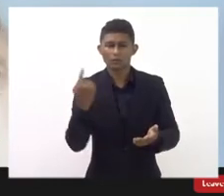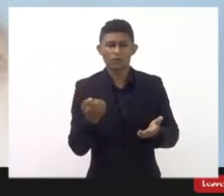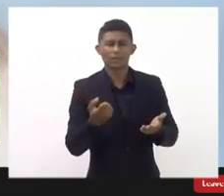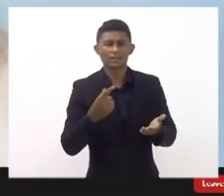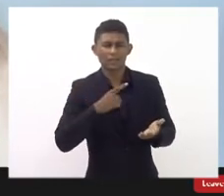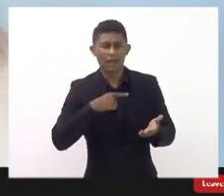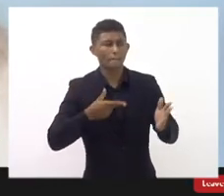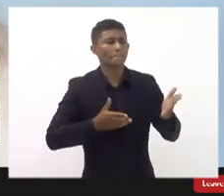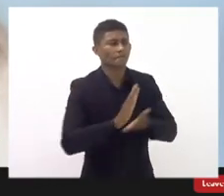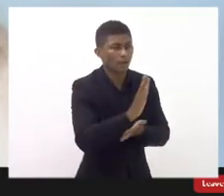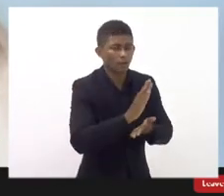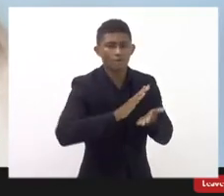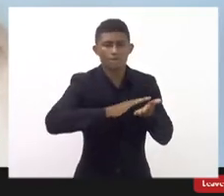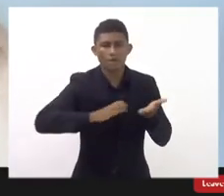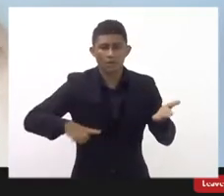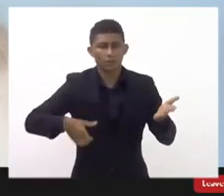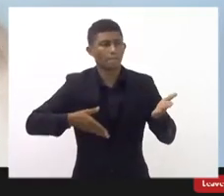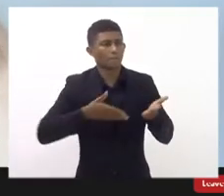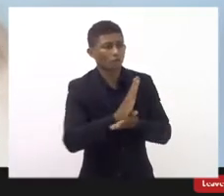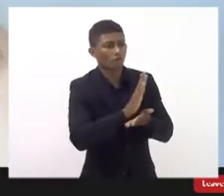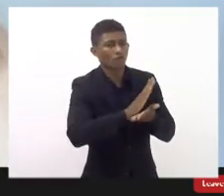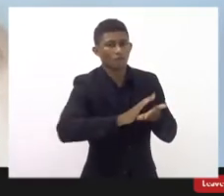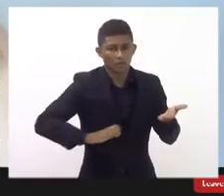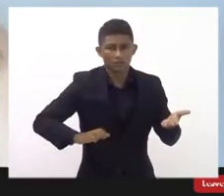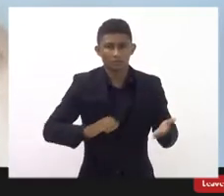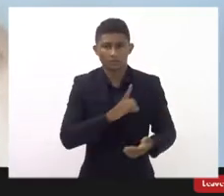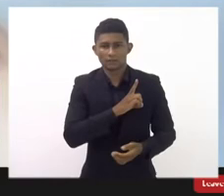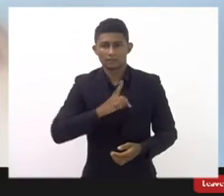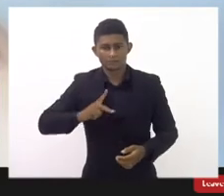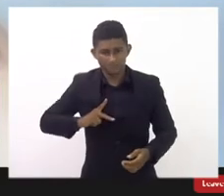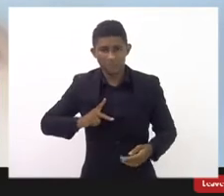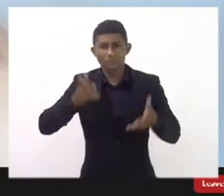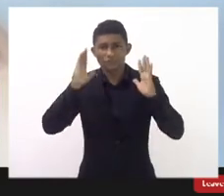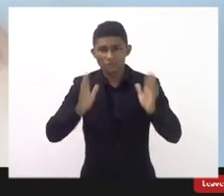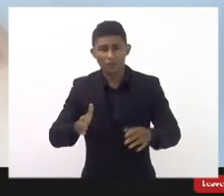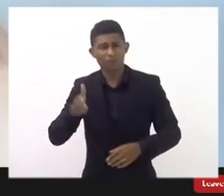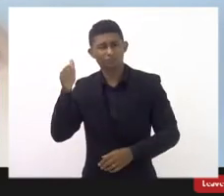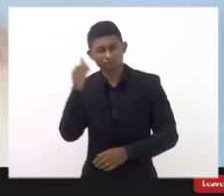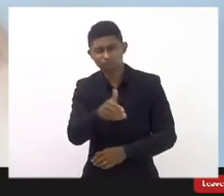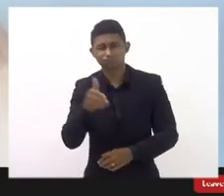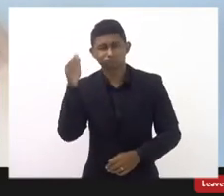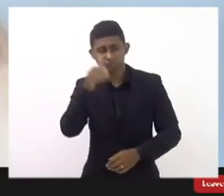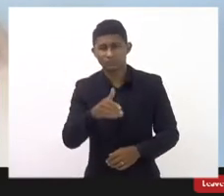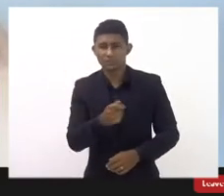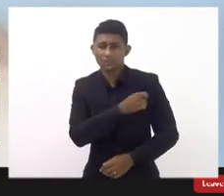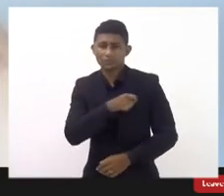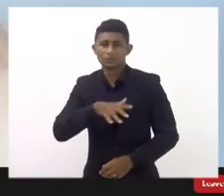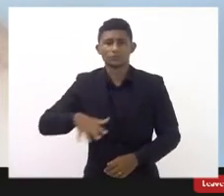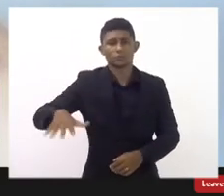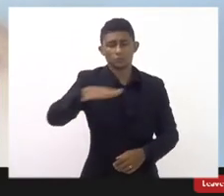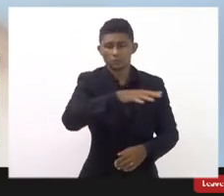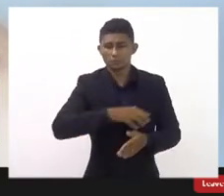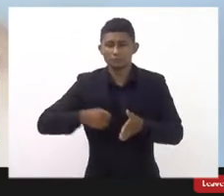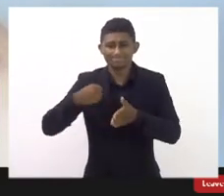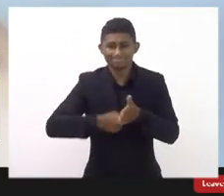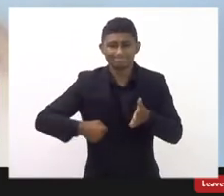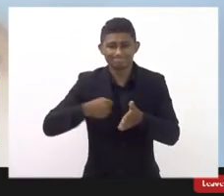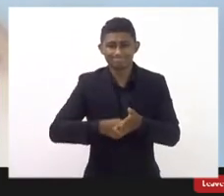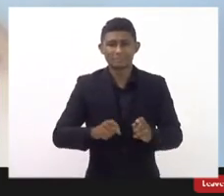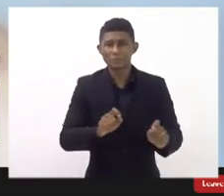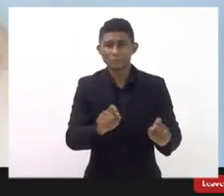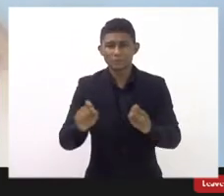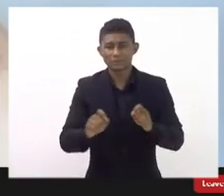aprovações e vetos, indas e vindas na Defensoria Pública, é a luta dos estudantes, dos cursos técnicos, para